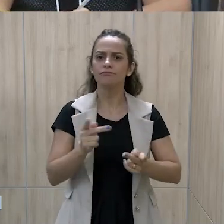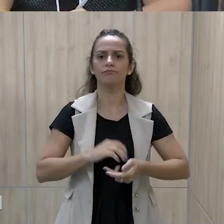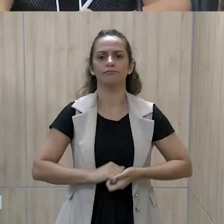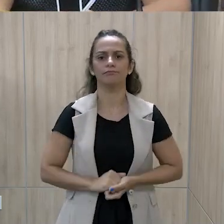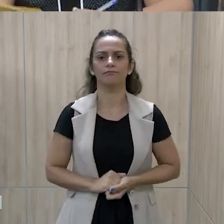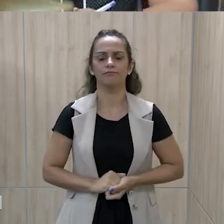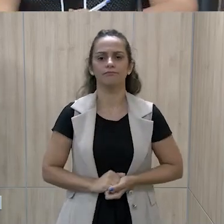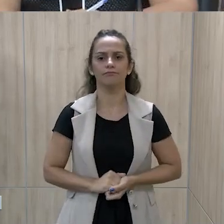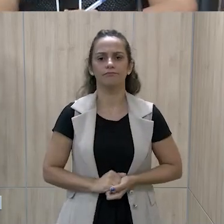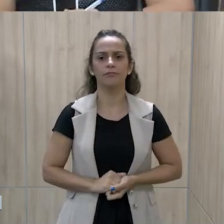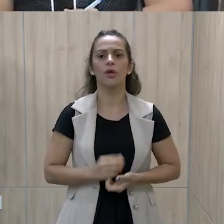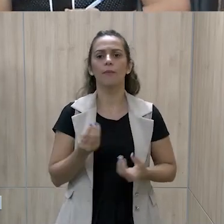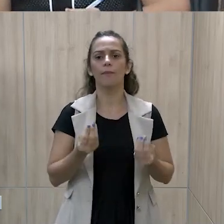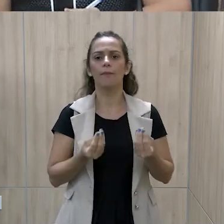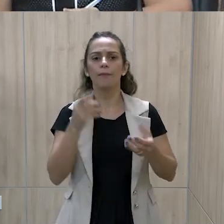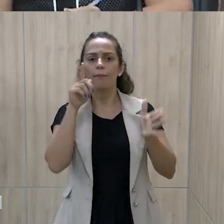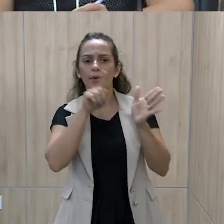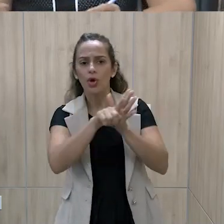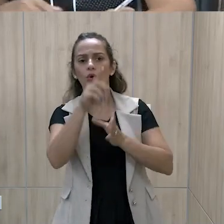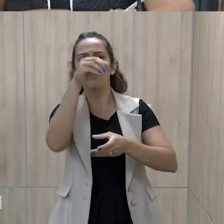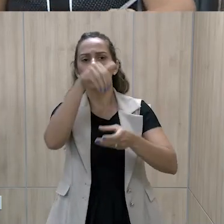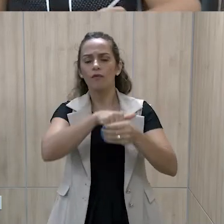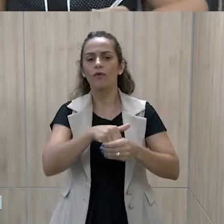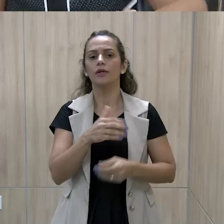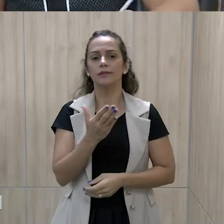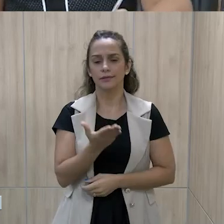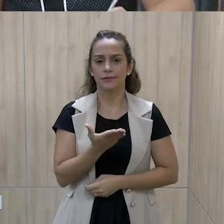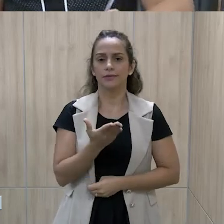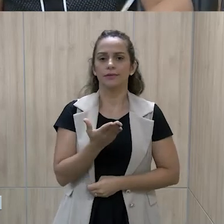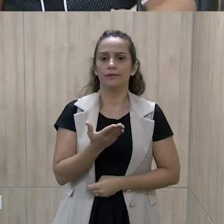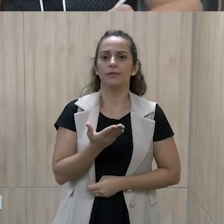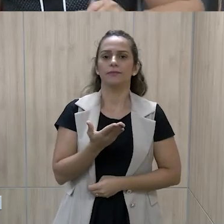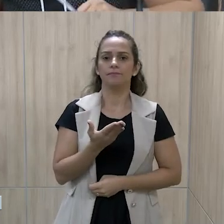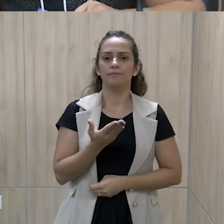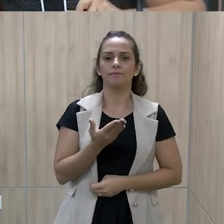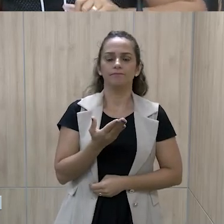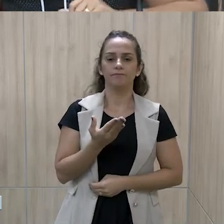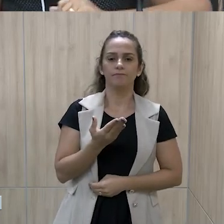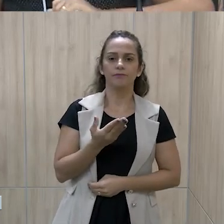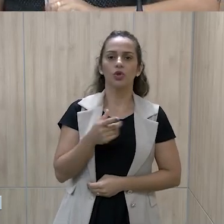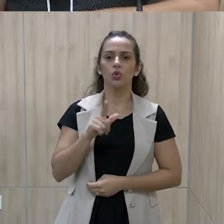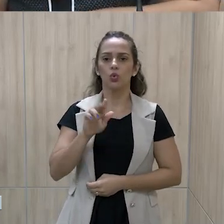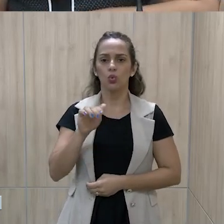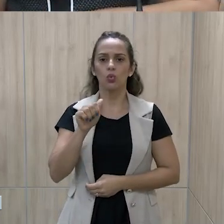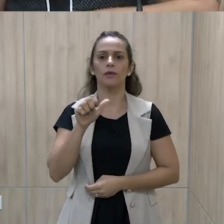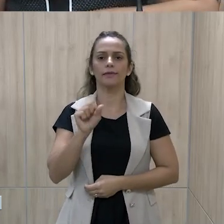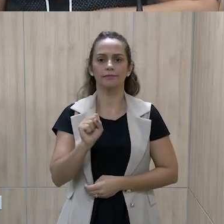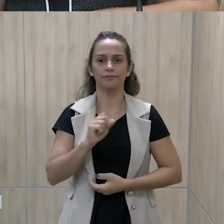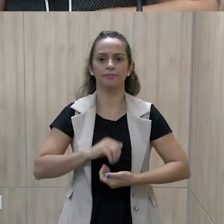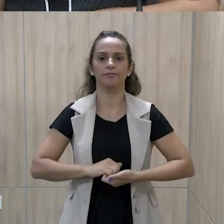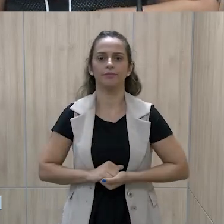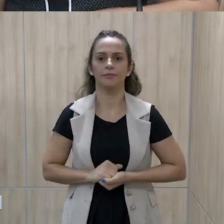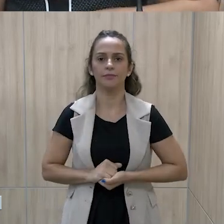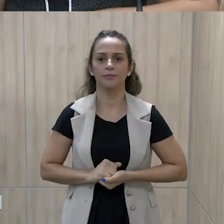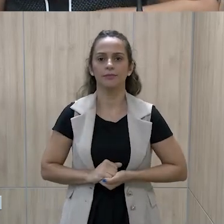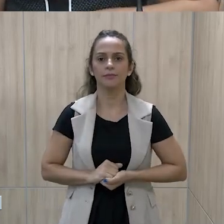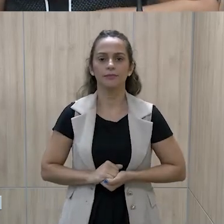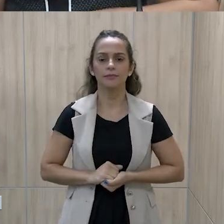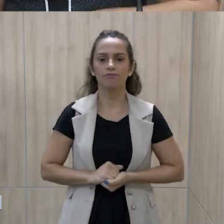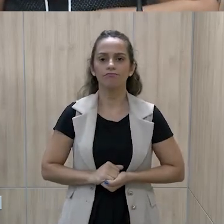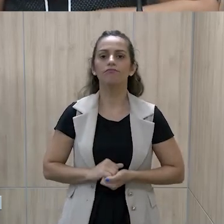aprovado o projeto pergunto como voto convoca o parecer favorável Deputado Taíssa como voto a deputado Lucas